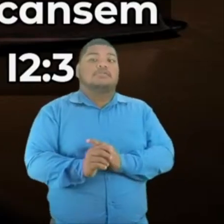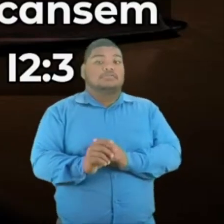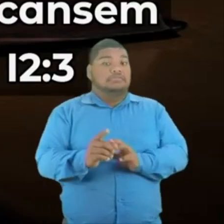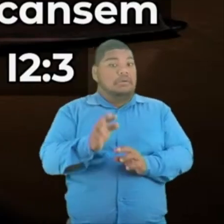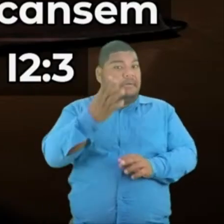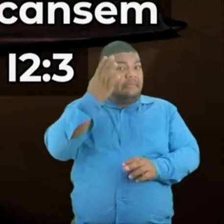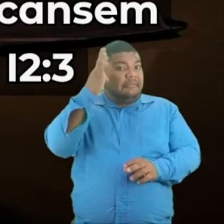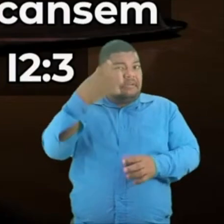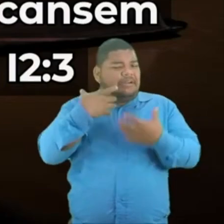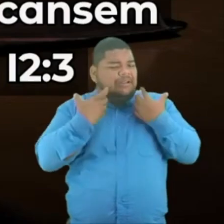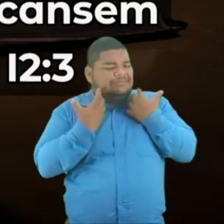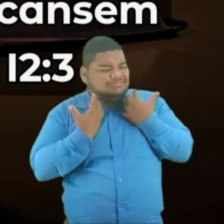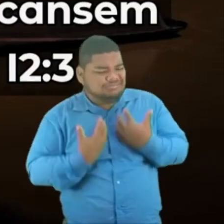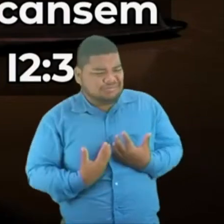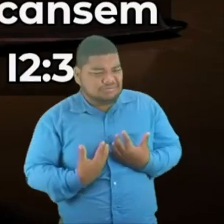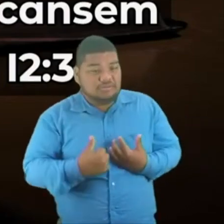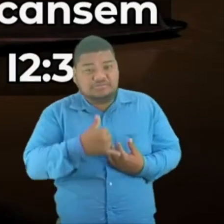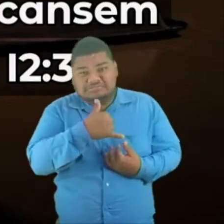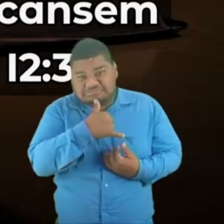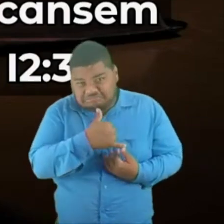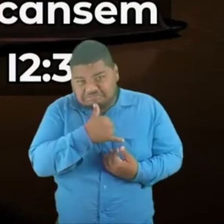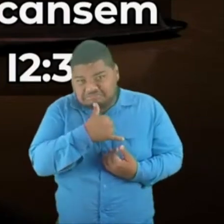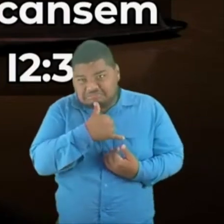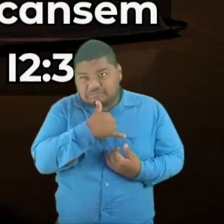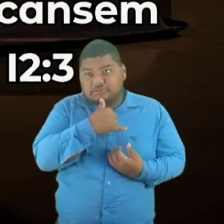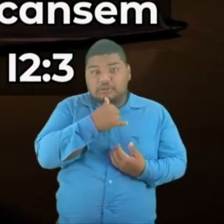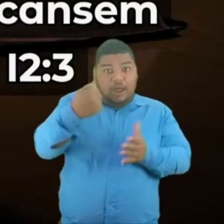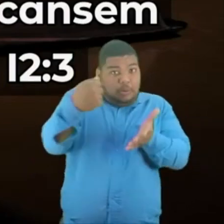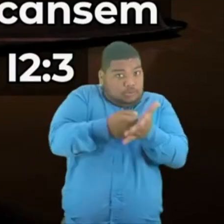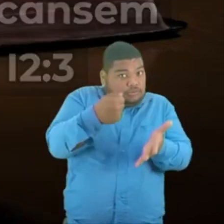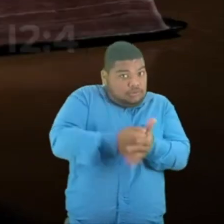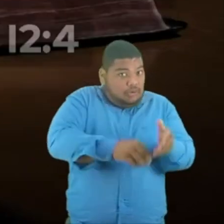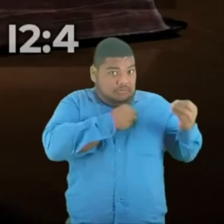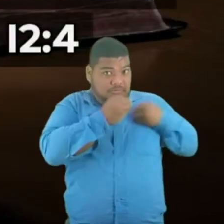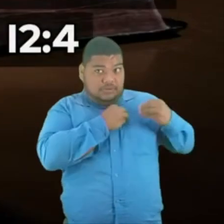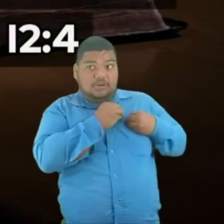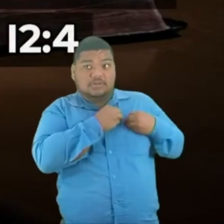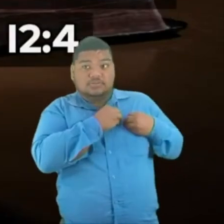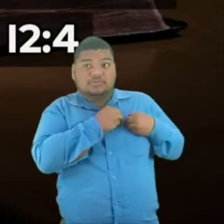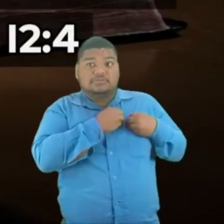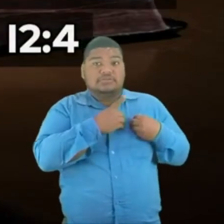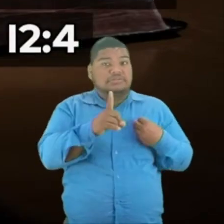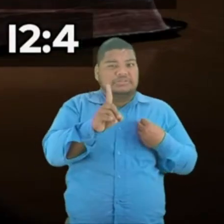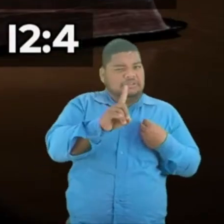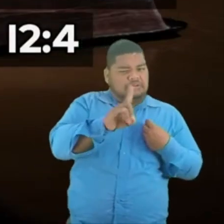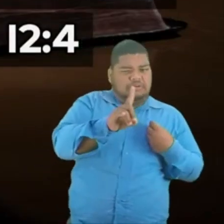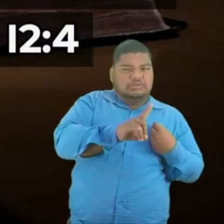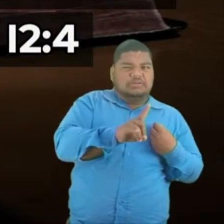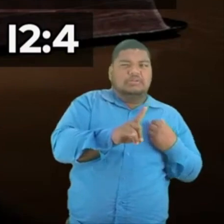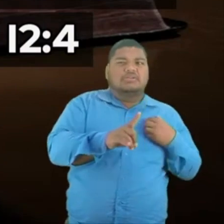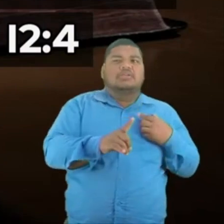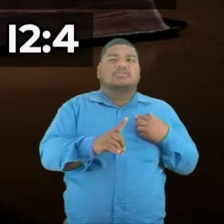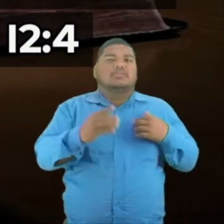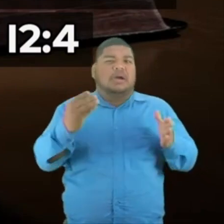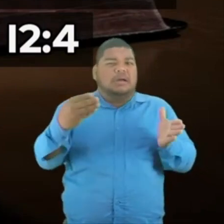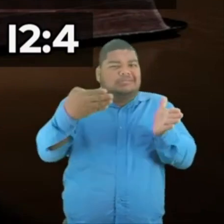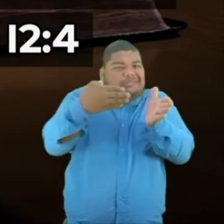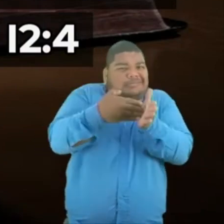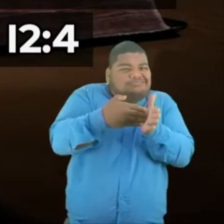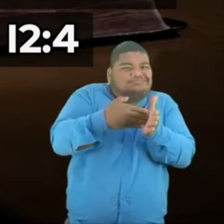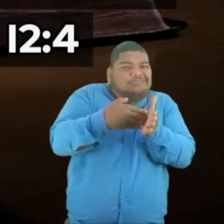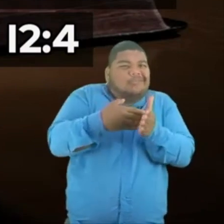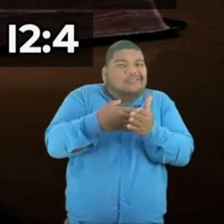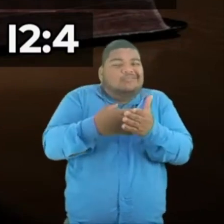não se cansem nem desanimem. Na luta contra o pecado, vocês ainda não resistiram até o ponto de